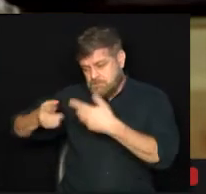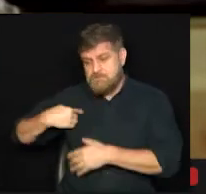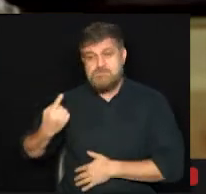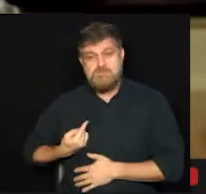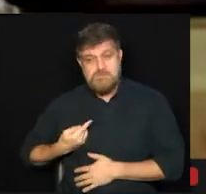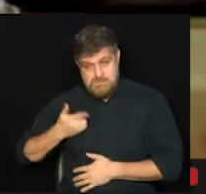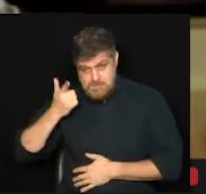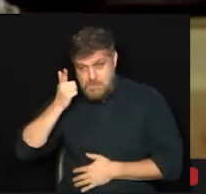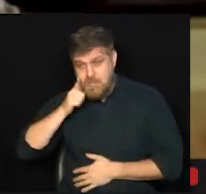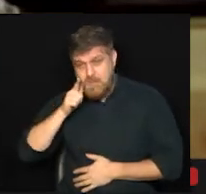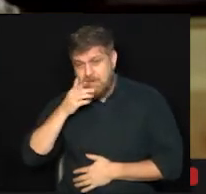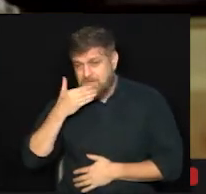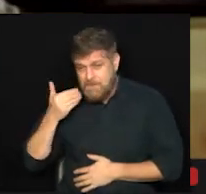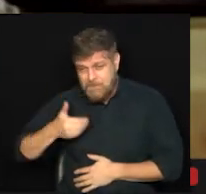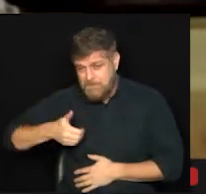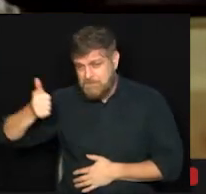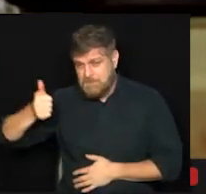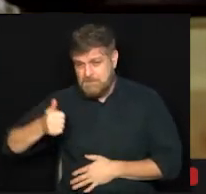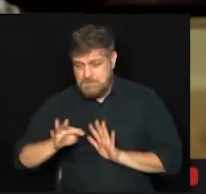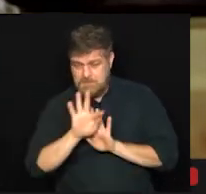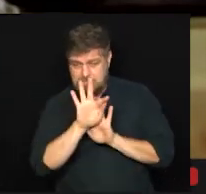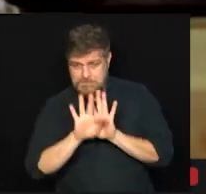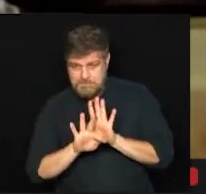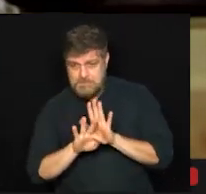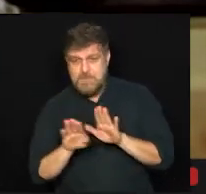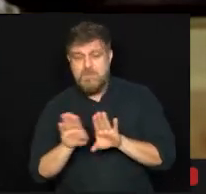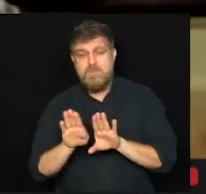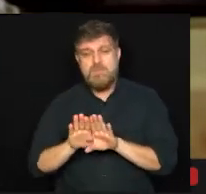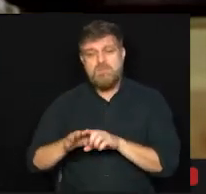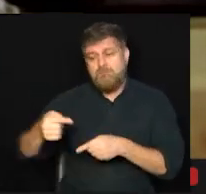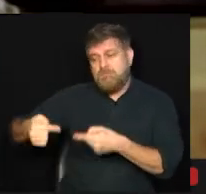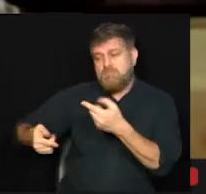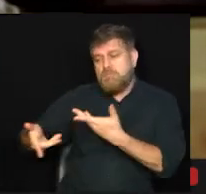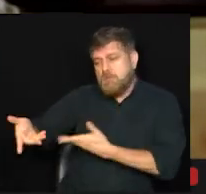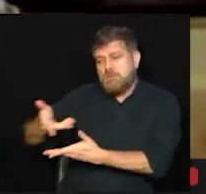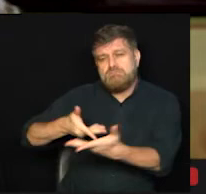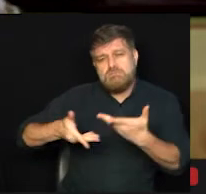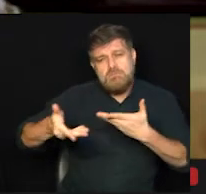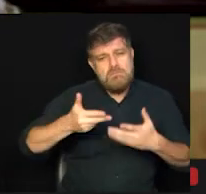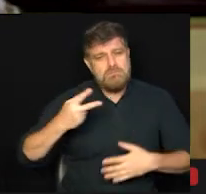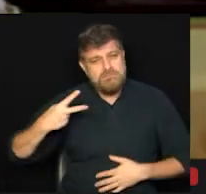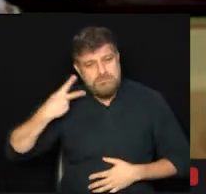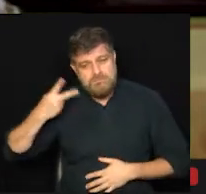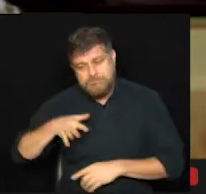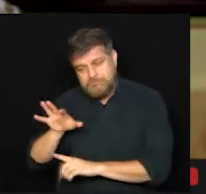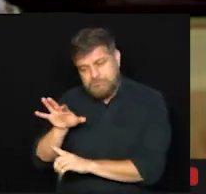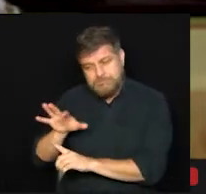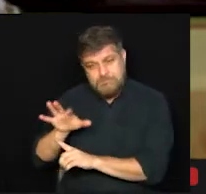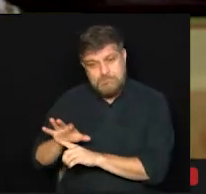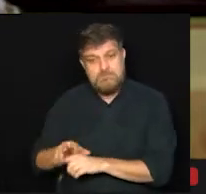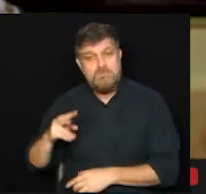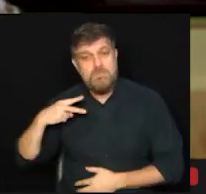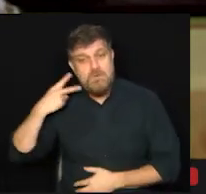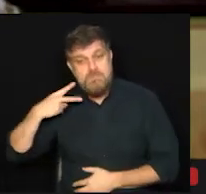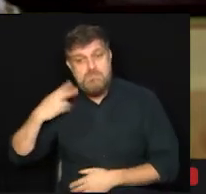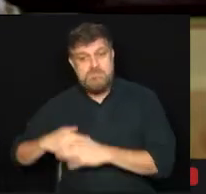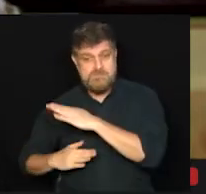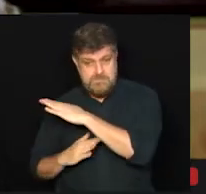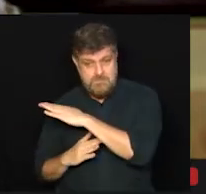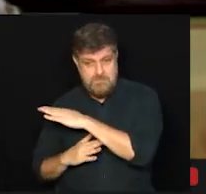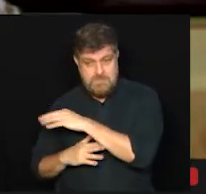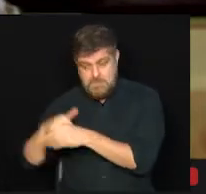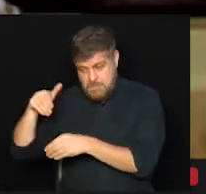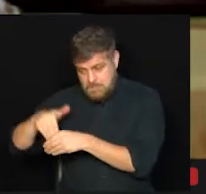for necessário, como também fazer o debate com os demais colegas, os demais vereadores que compõem o Legislativo.